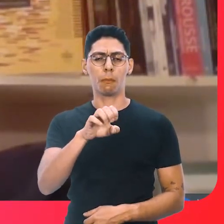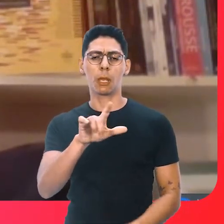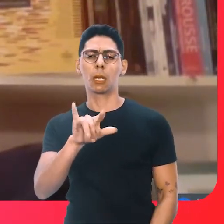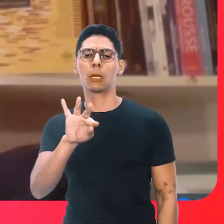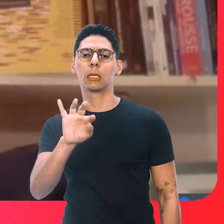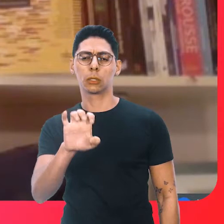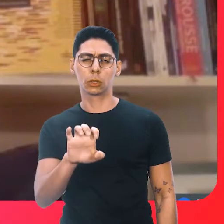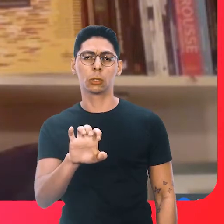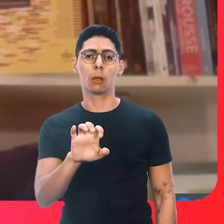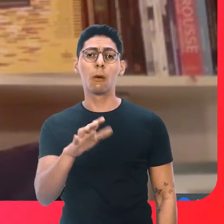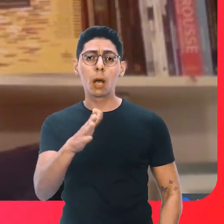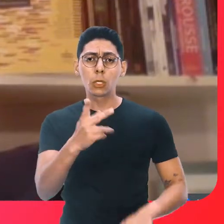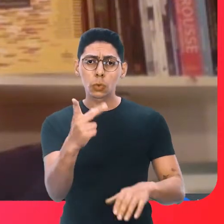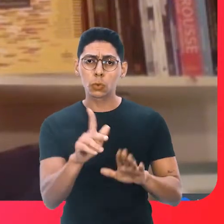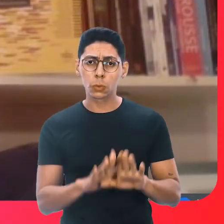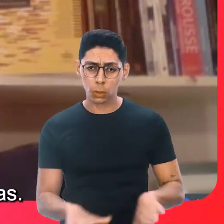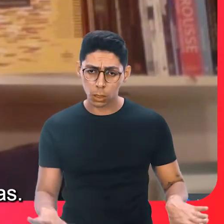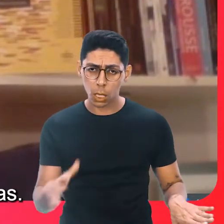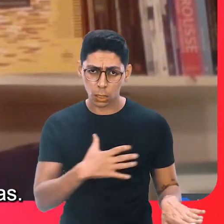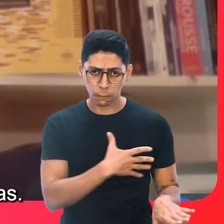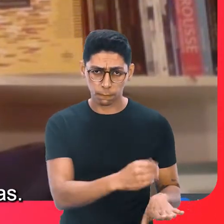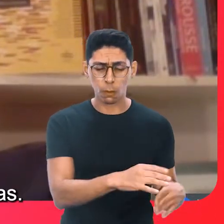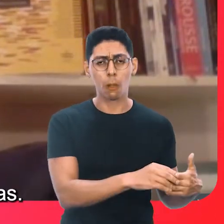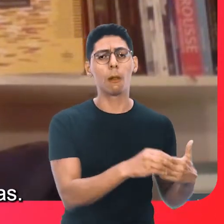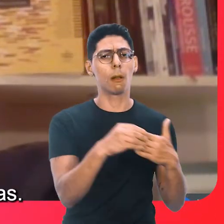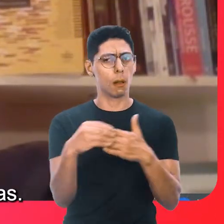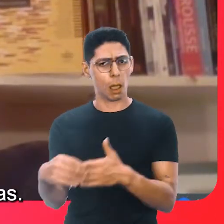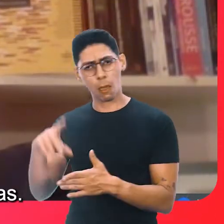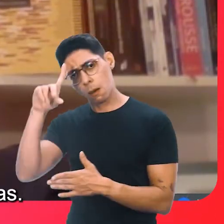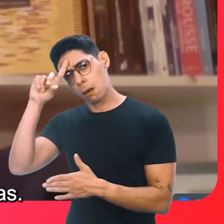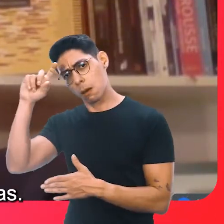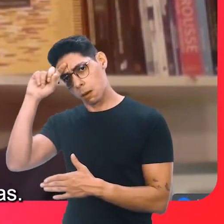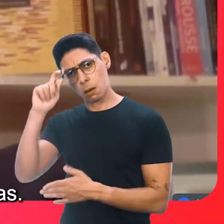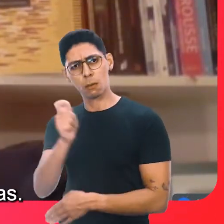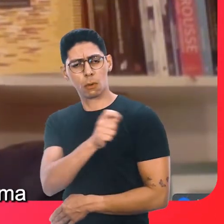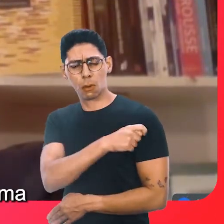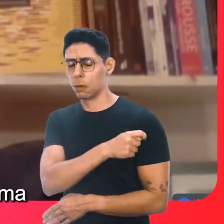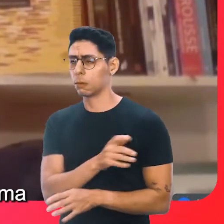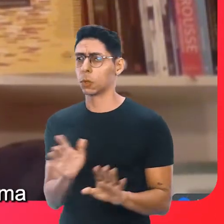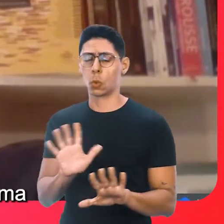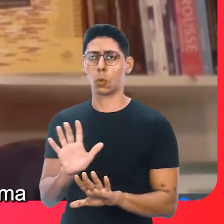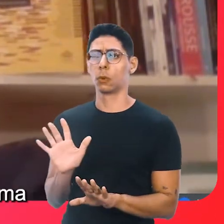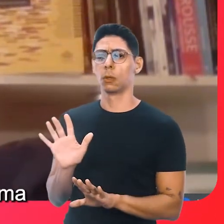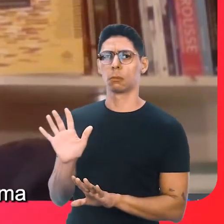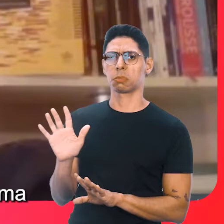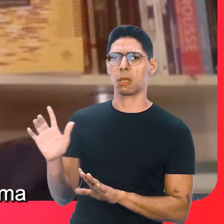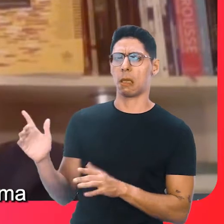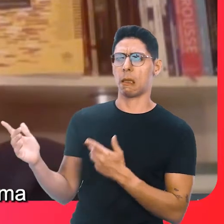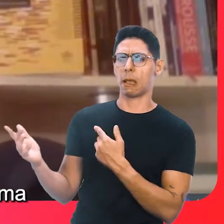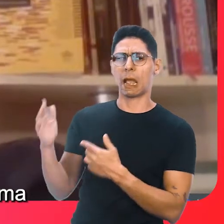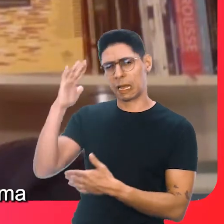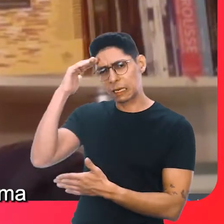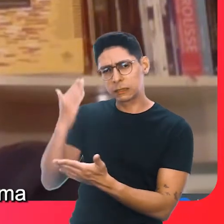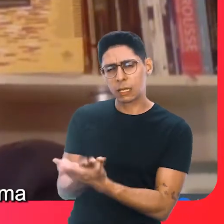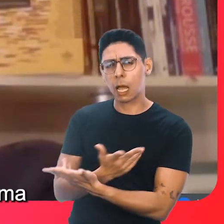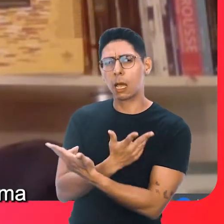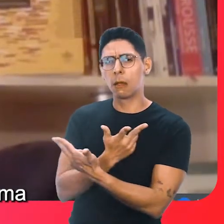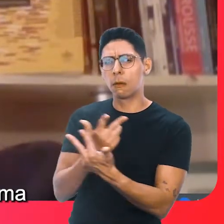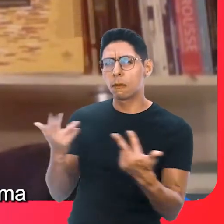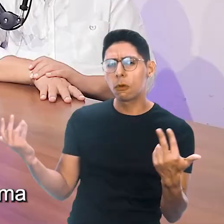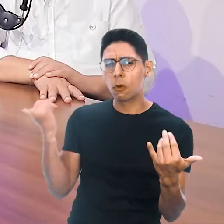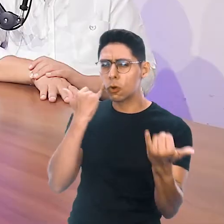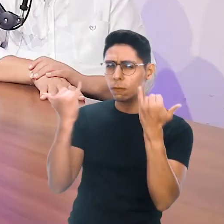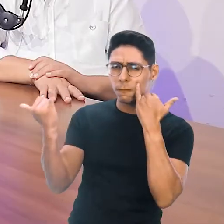levem suas crianças, não se deixem enganar por negacionistas, por pessoas que dizem que a vacinação